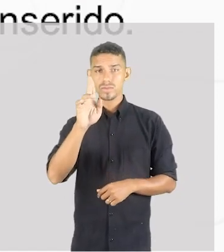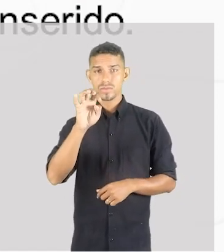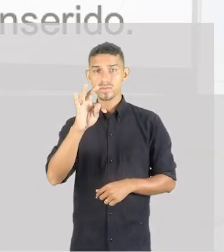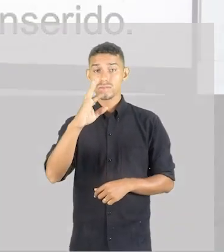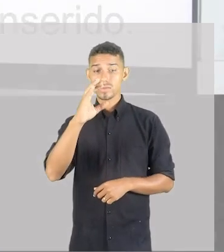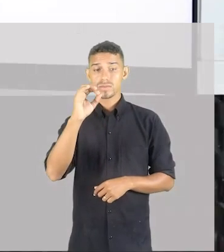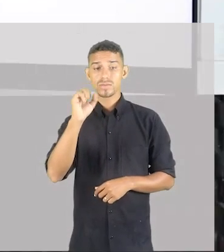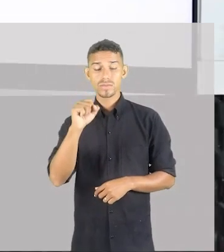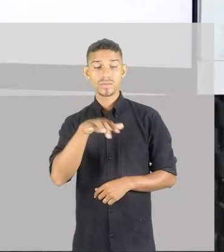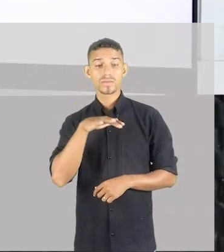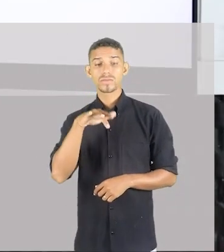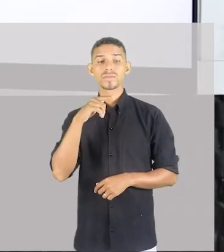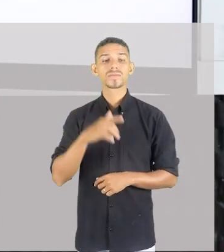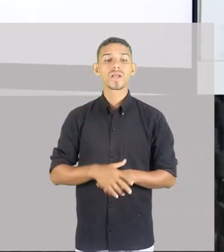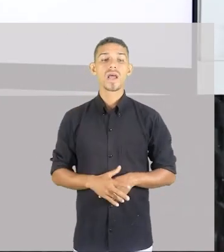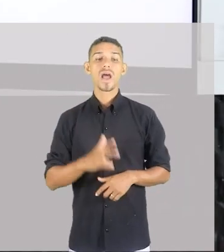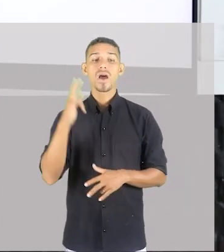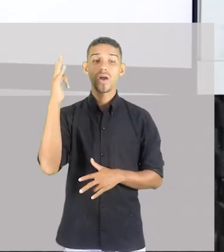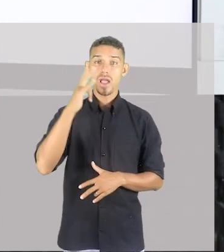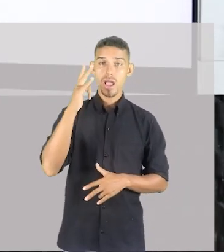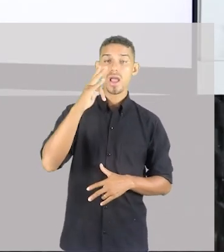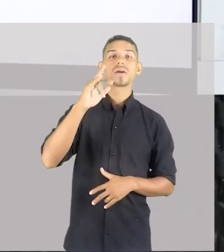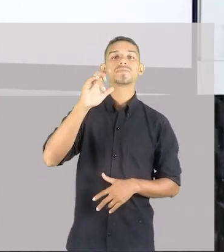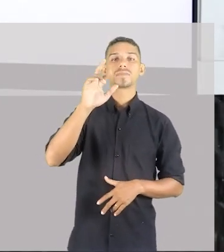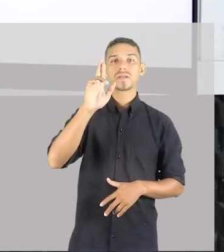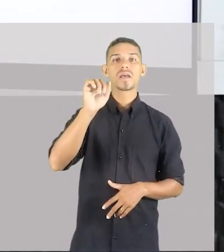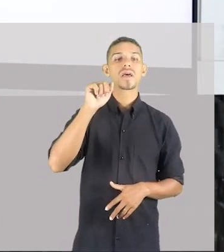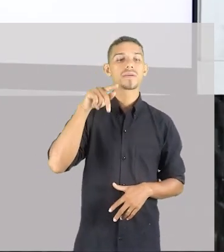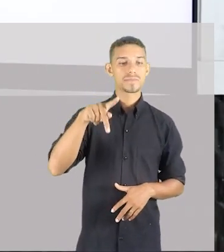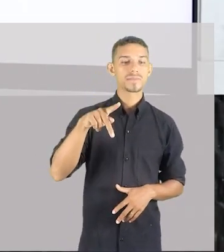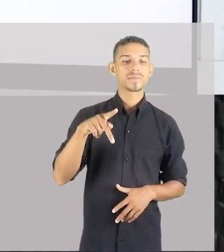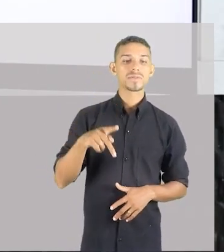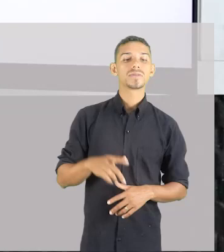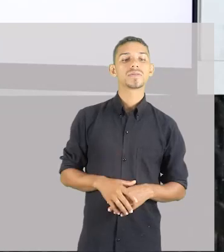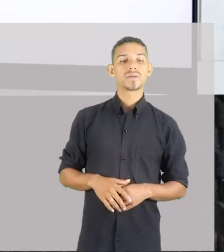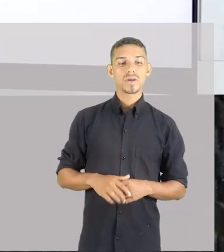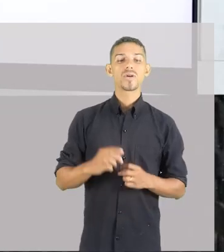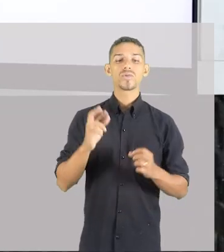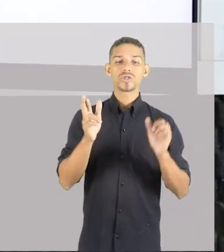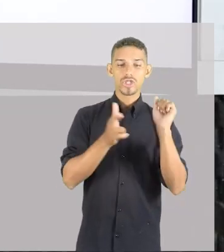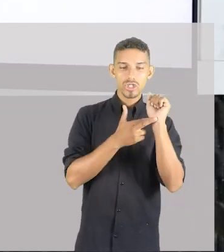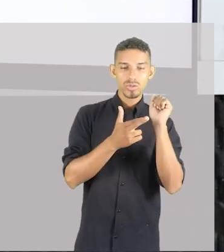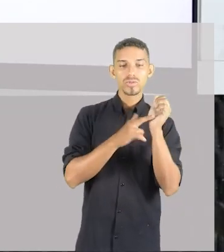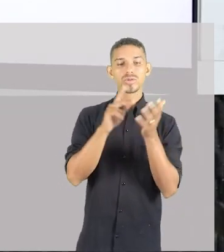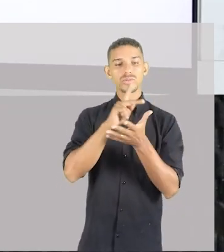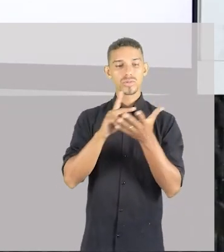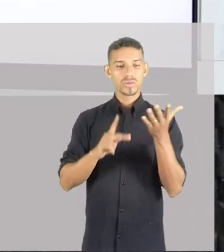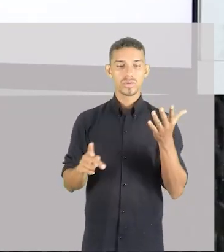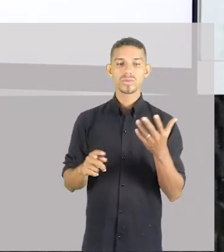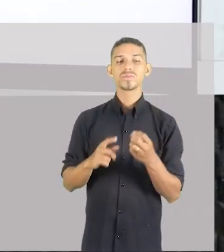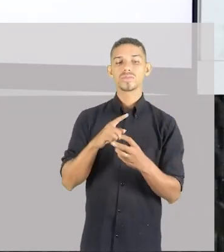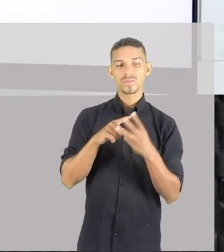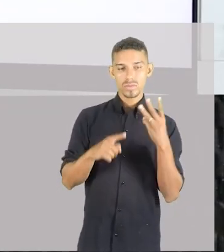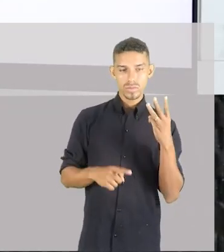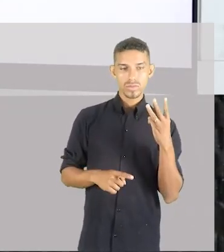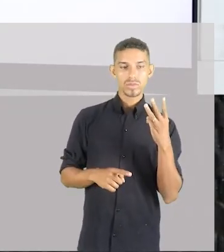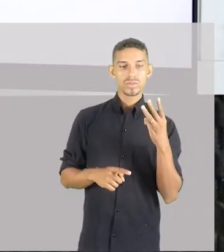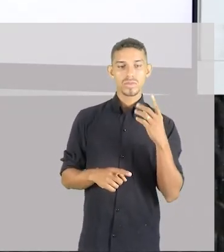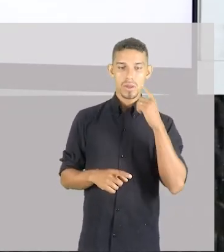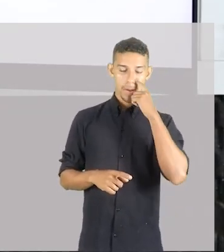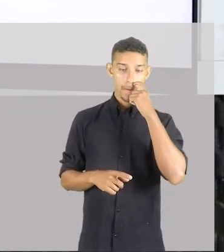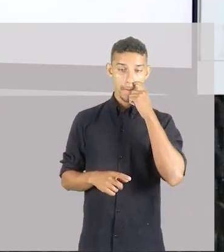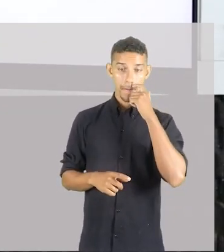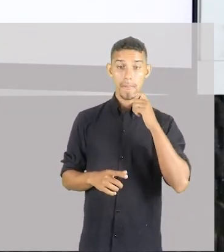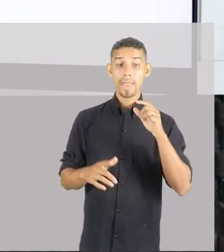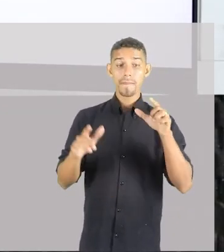espaços mediáticos o rap ritm and poetry ou ritmo eem poesia ou seja as três letrinhas tem uma significação ele